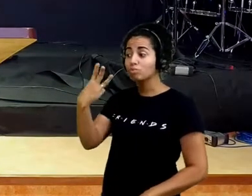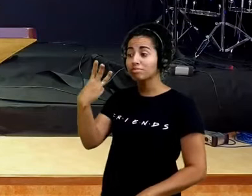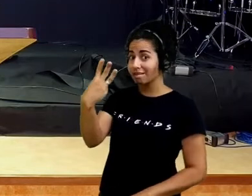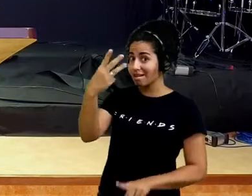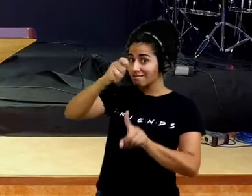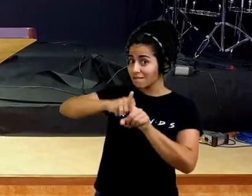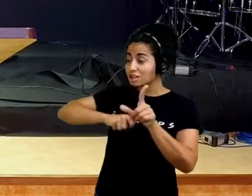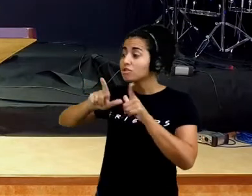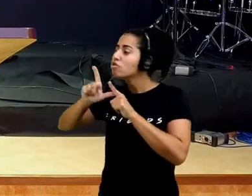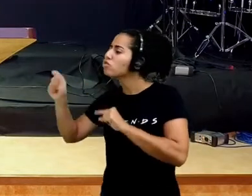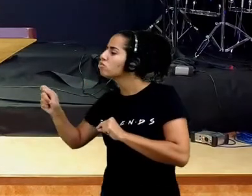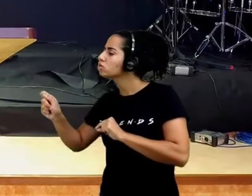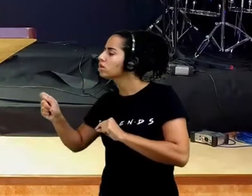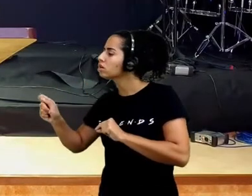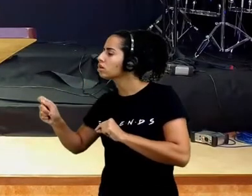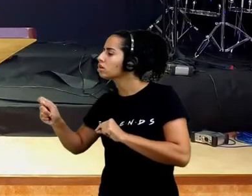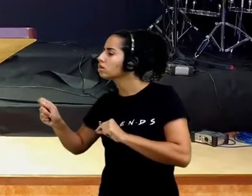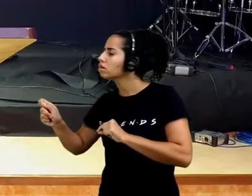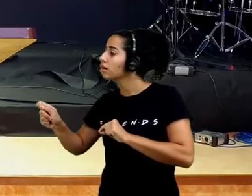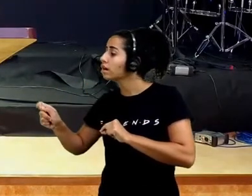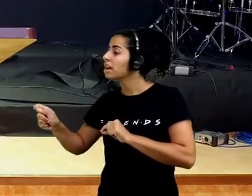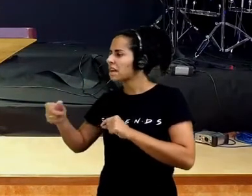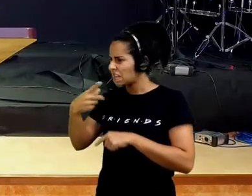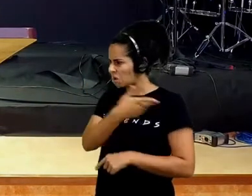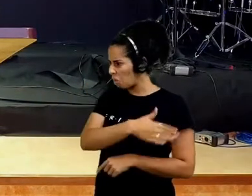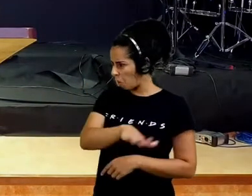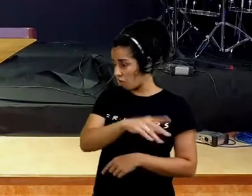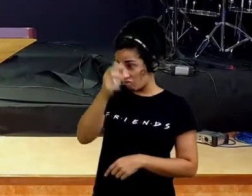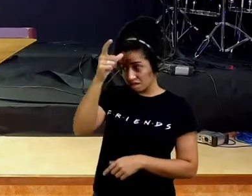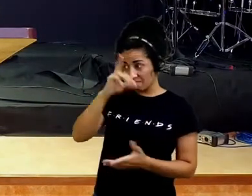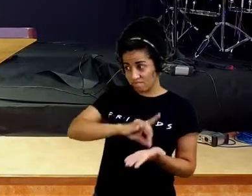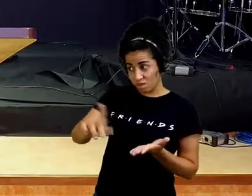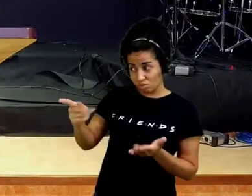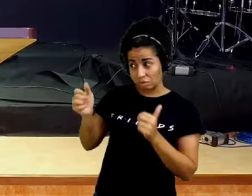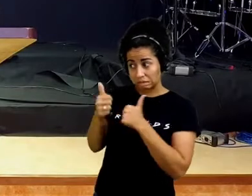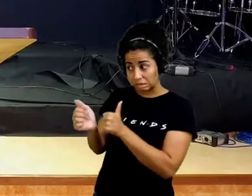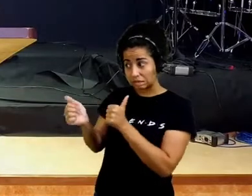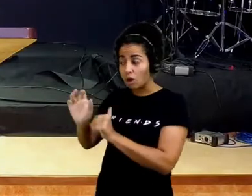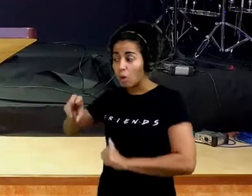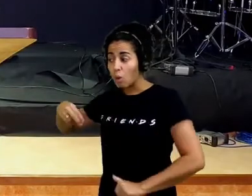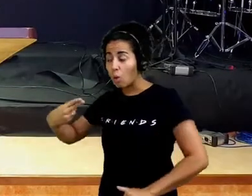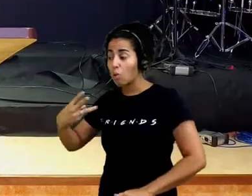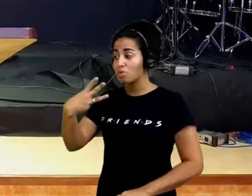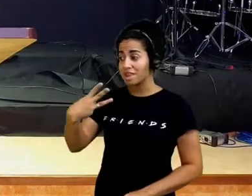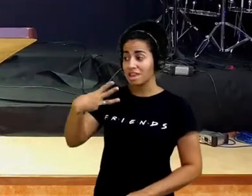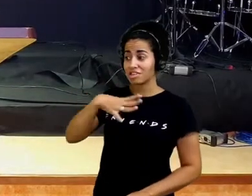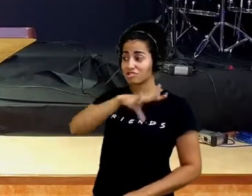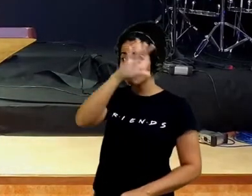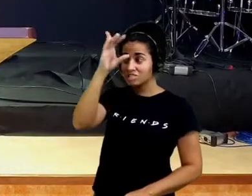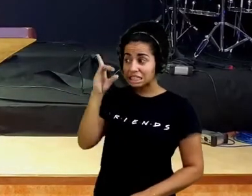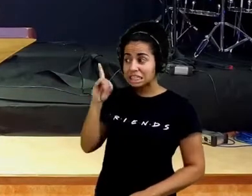fuja diante de teus inimigos e eles te persigam, ou que por 3 dias haja peste na tua